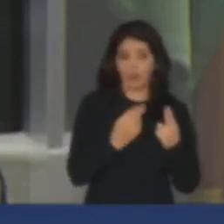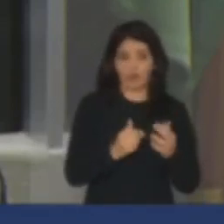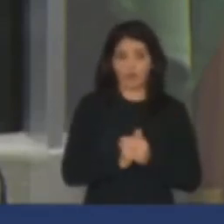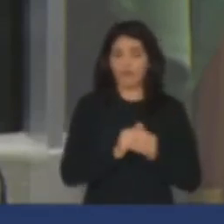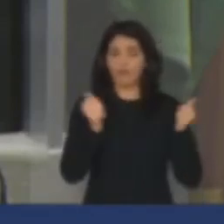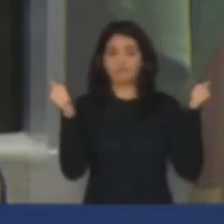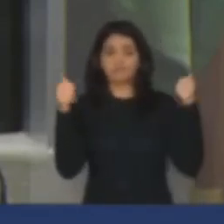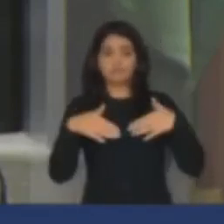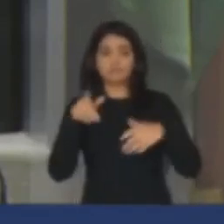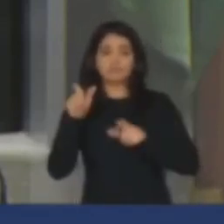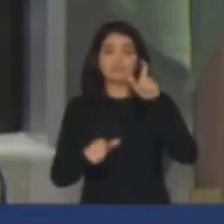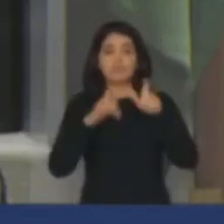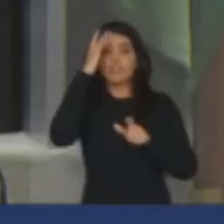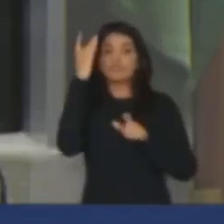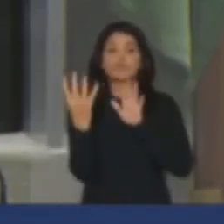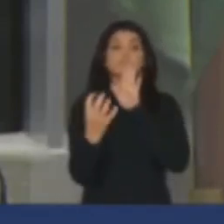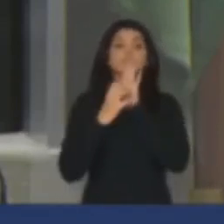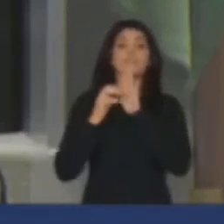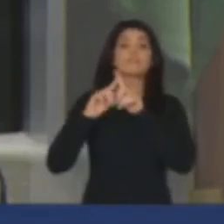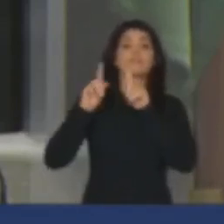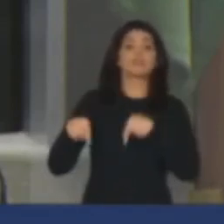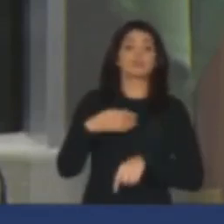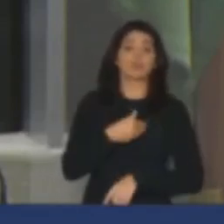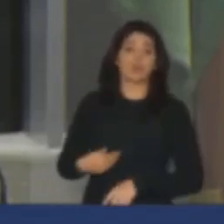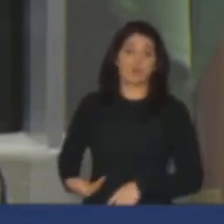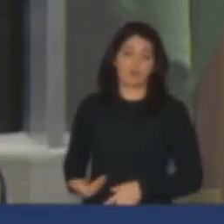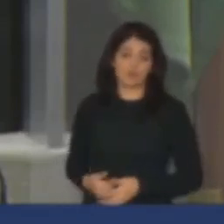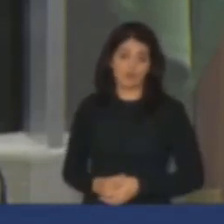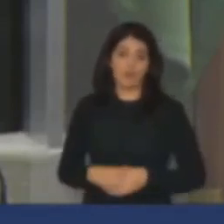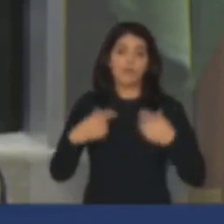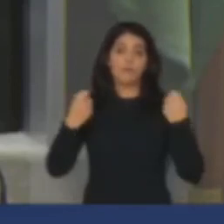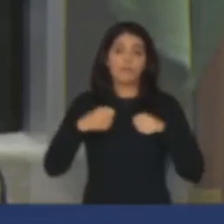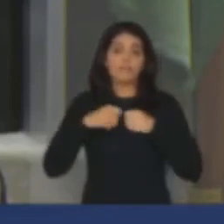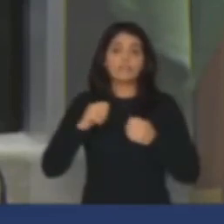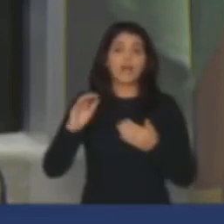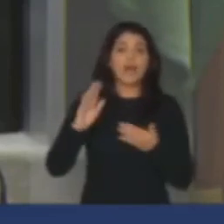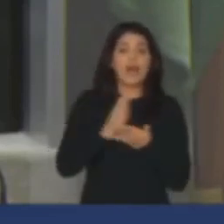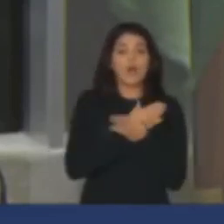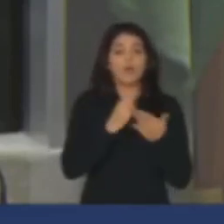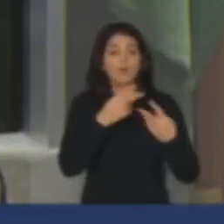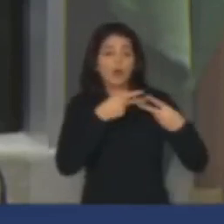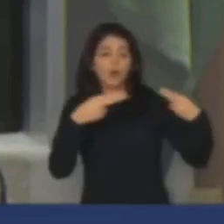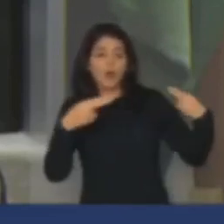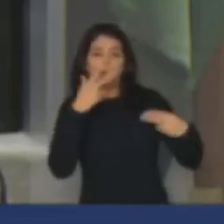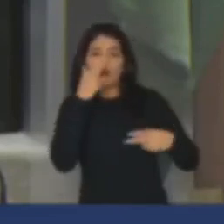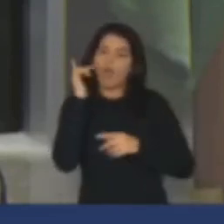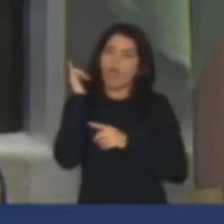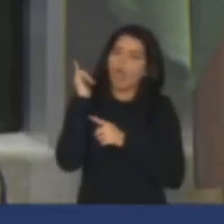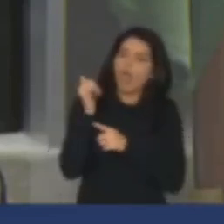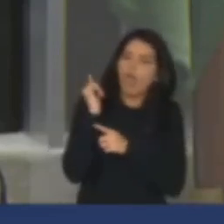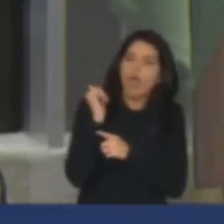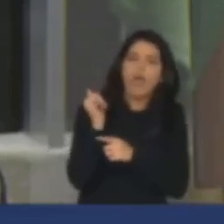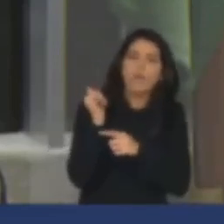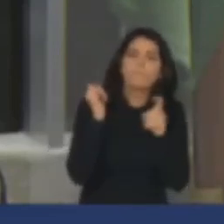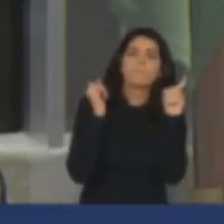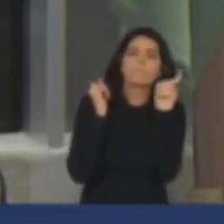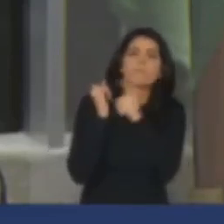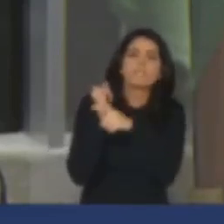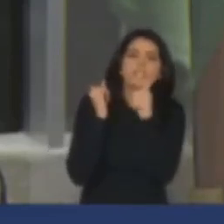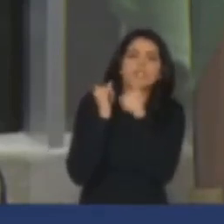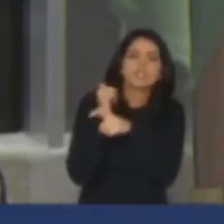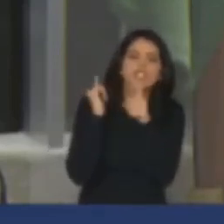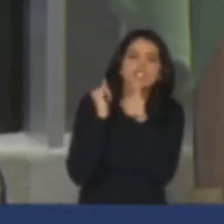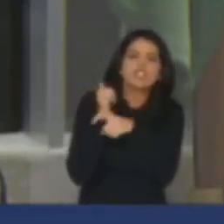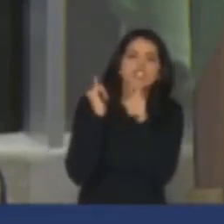servidor público. É preciso, portanto, desconstruir alguns mitos desta tal reforma administrativa, que é o nome